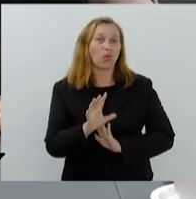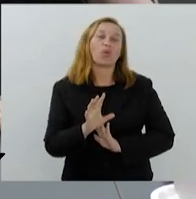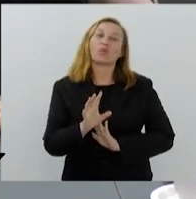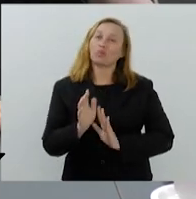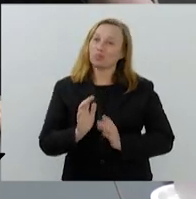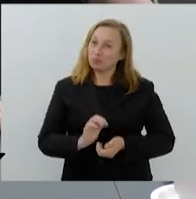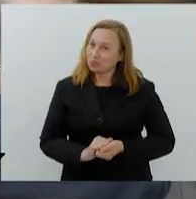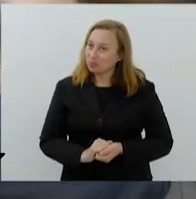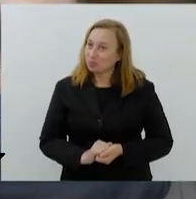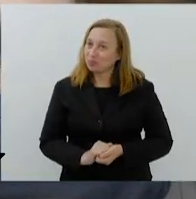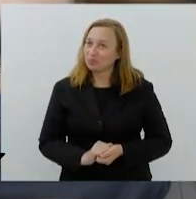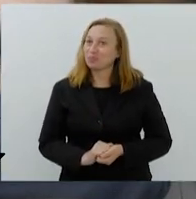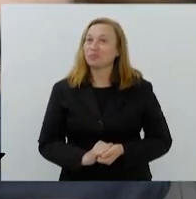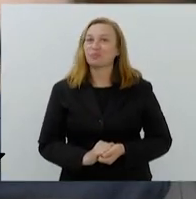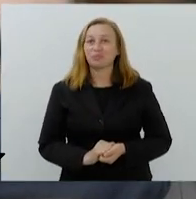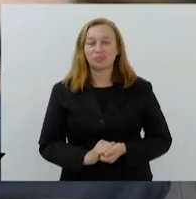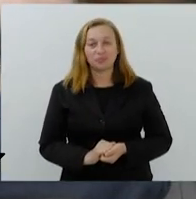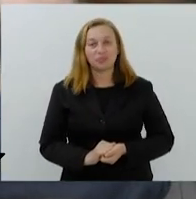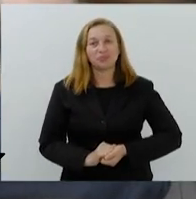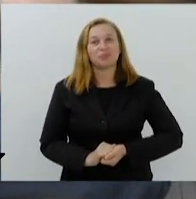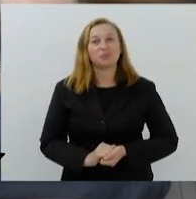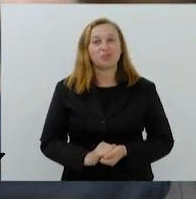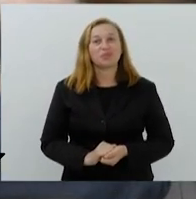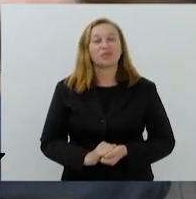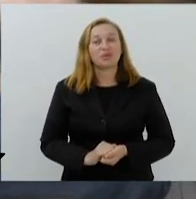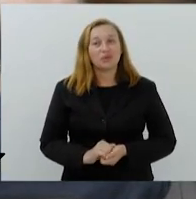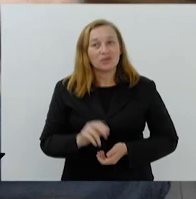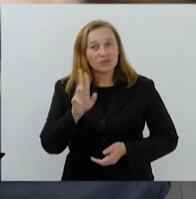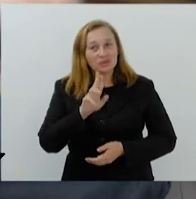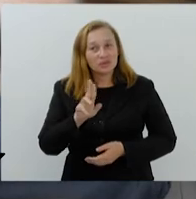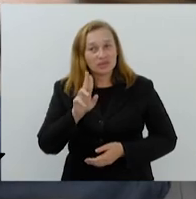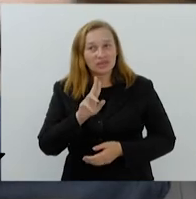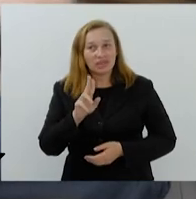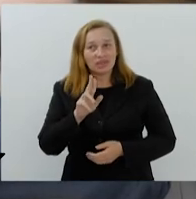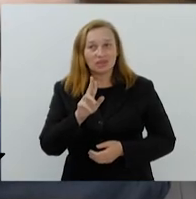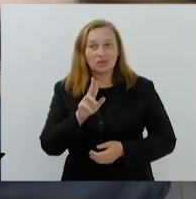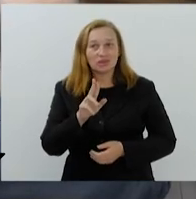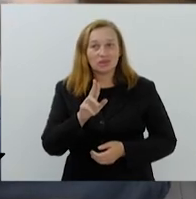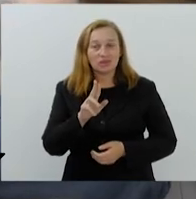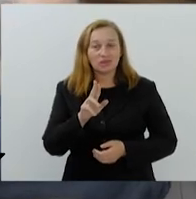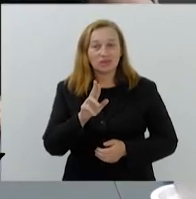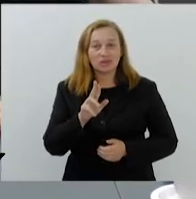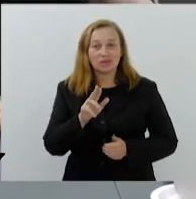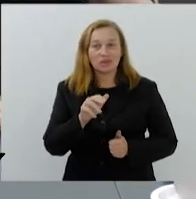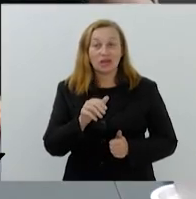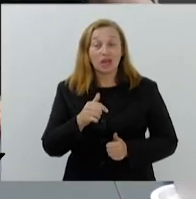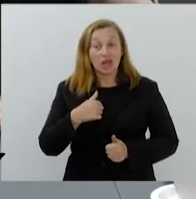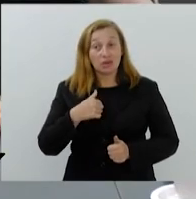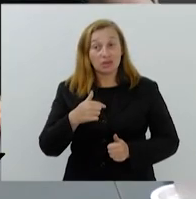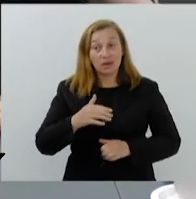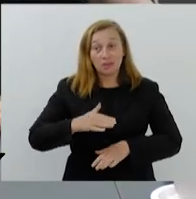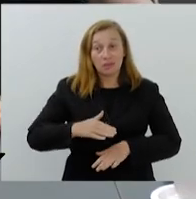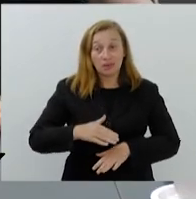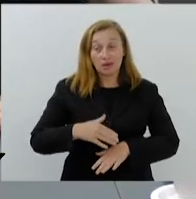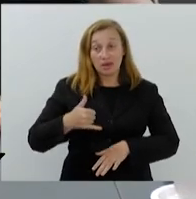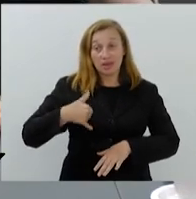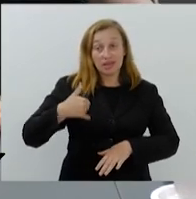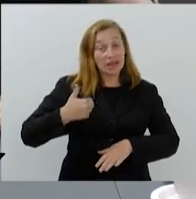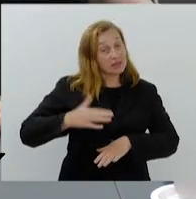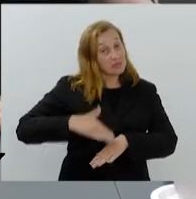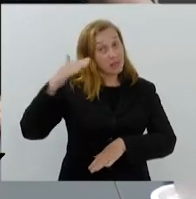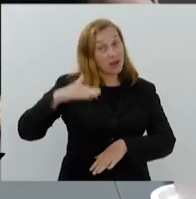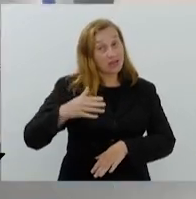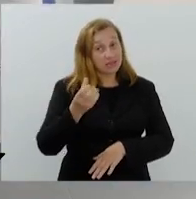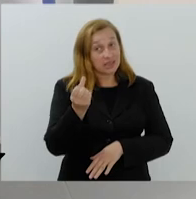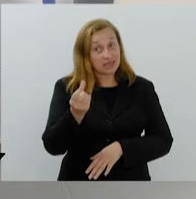sanado vício de iniciativa. Usando a prerrogativa de eu ser maior de 65 anos.